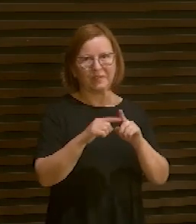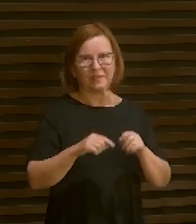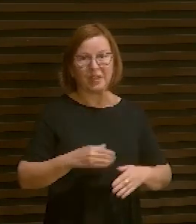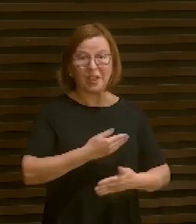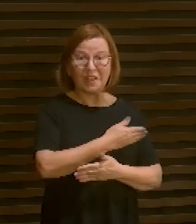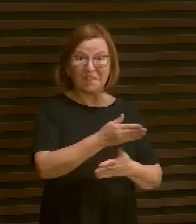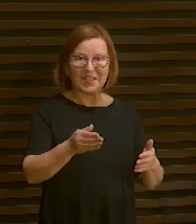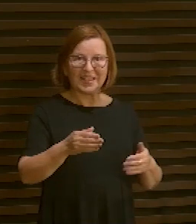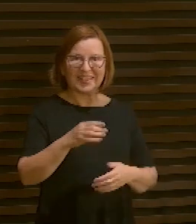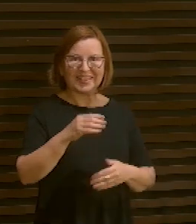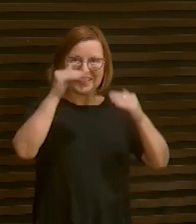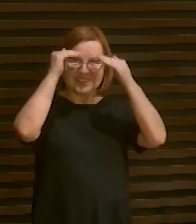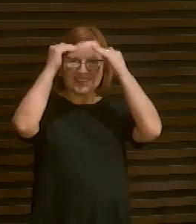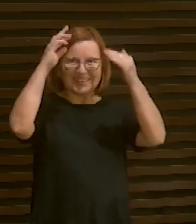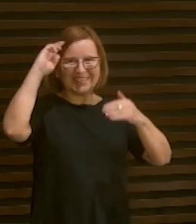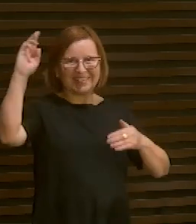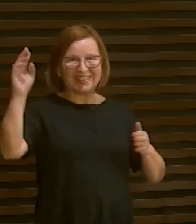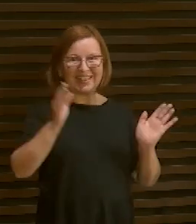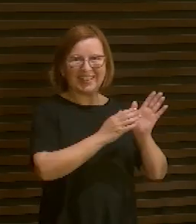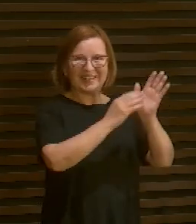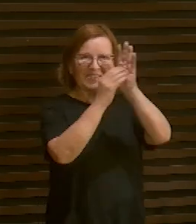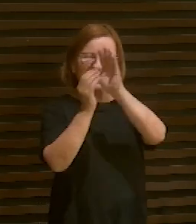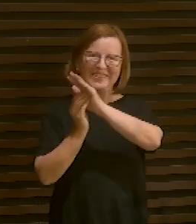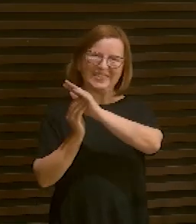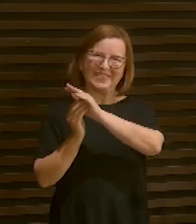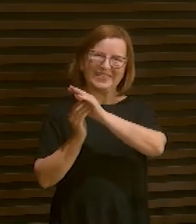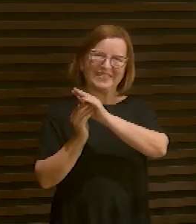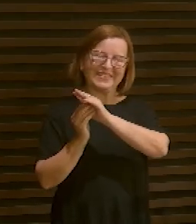Vós que temeis o Senhor, louvai-o,